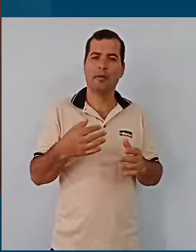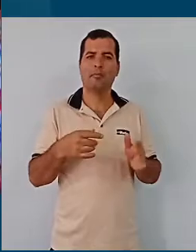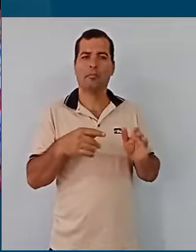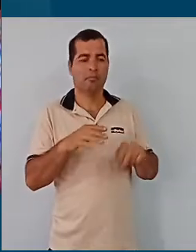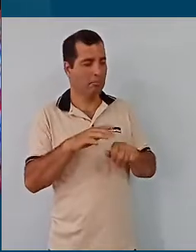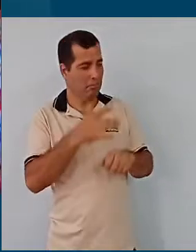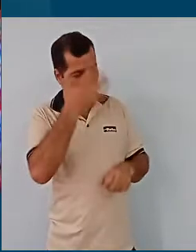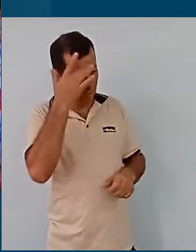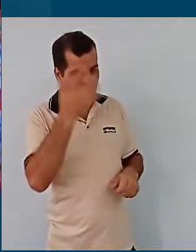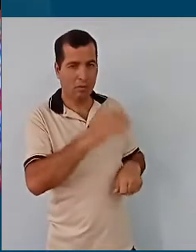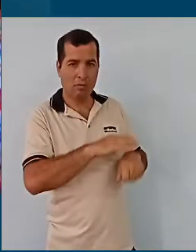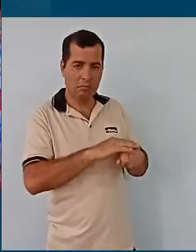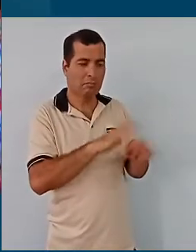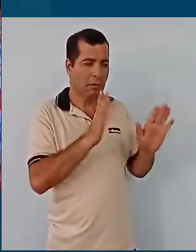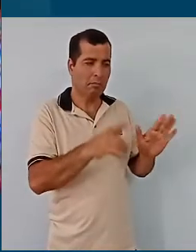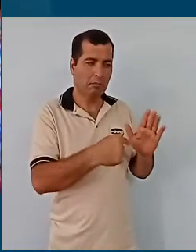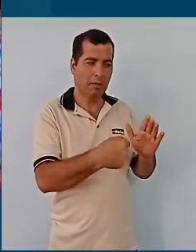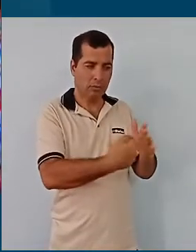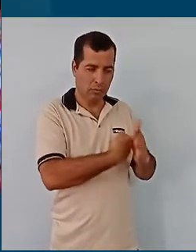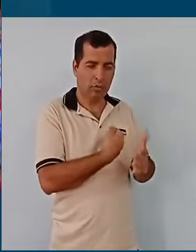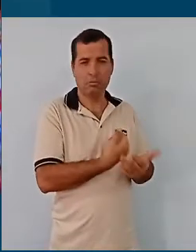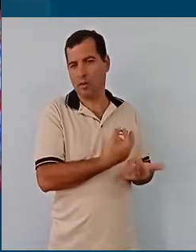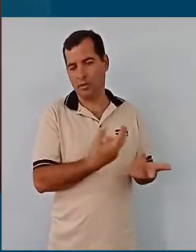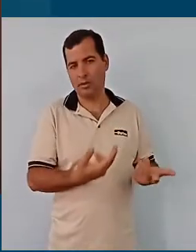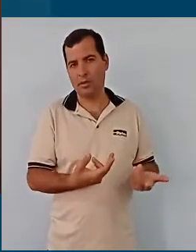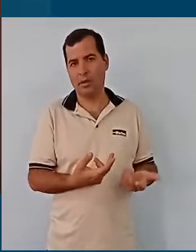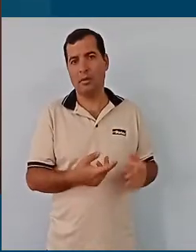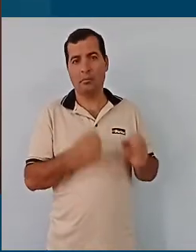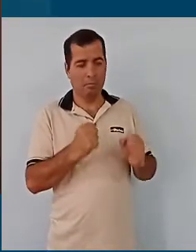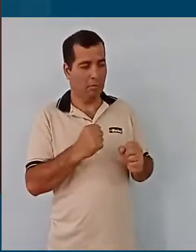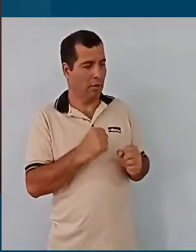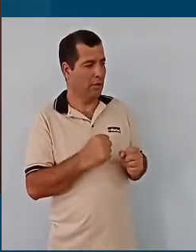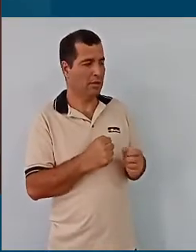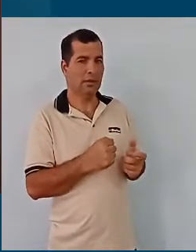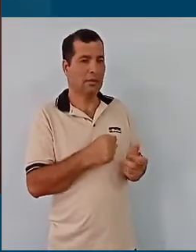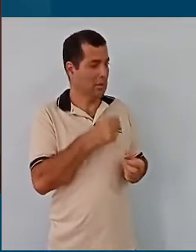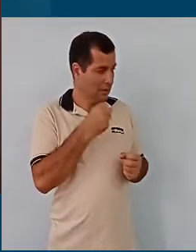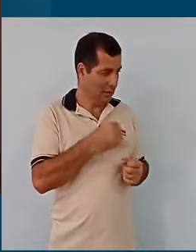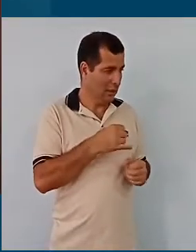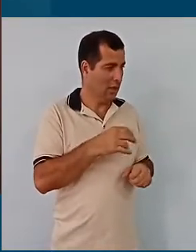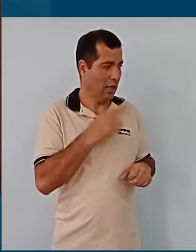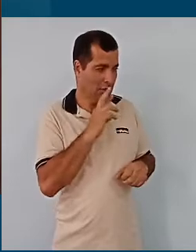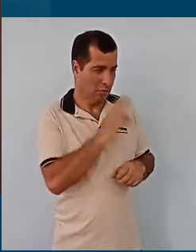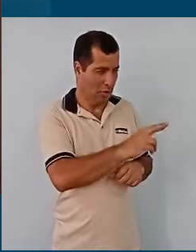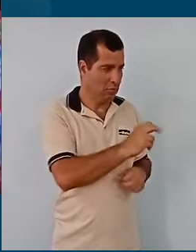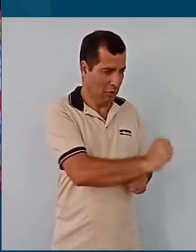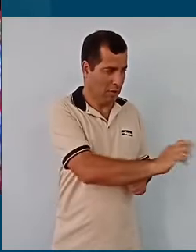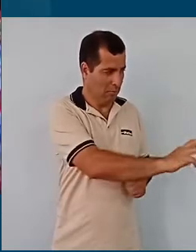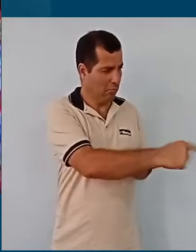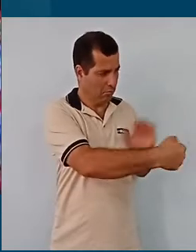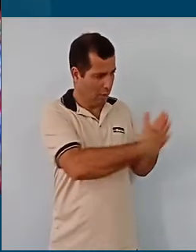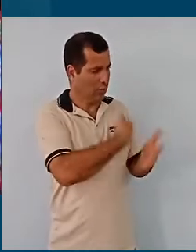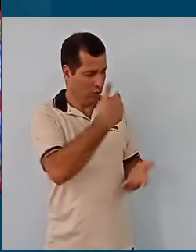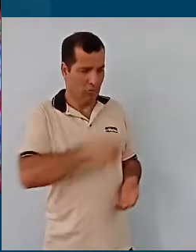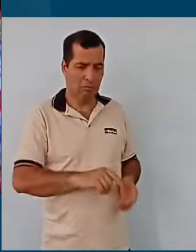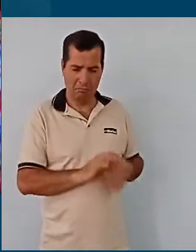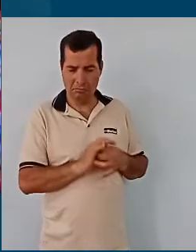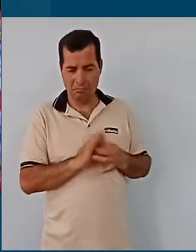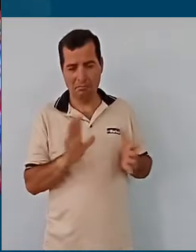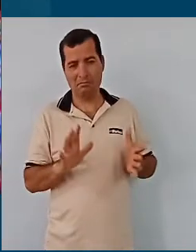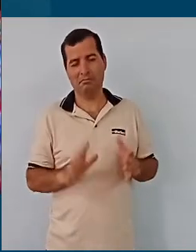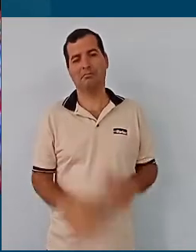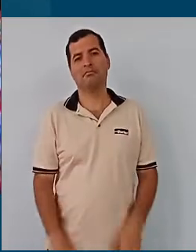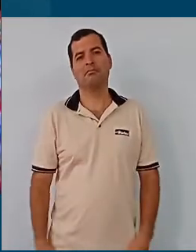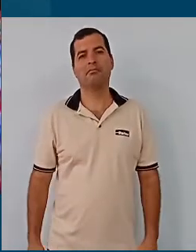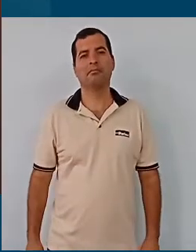também. Isso, eu também acho. Né? Pode ir retrucando, tem réplica, tréplica, aqui tem tudo. Bom, primeiro